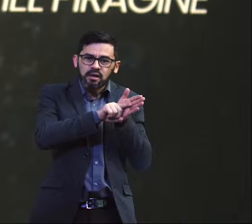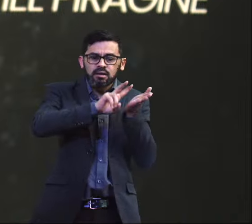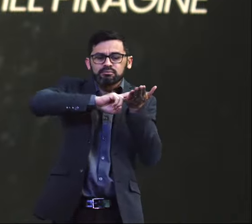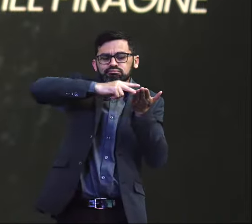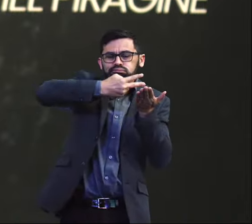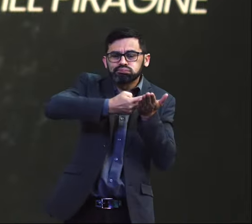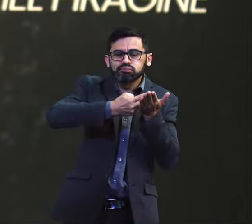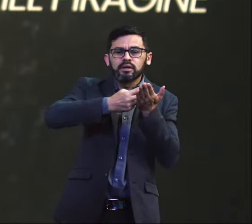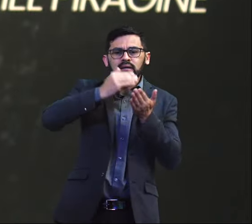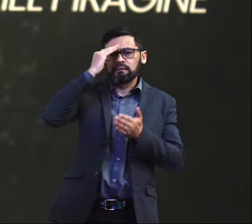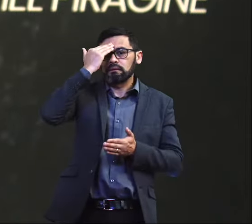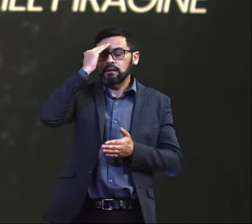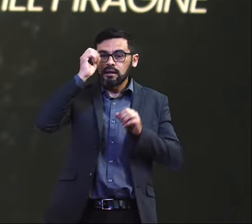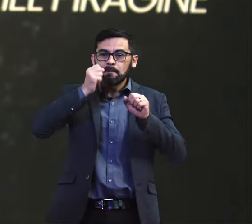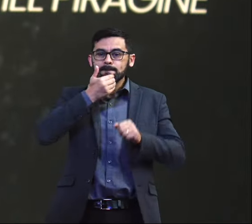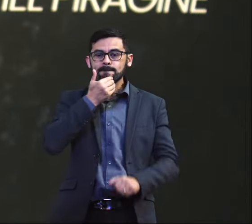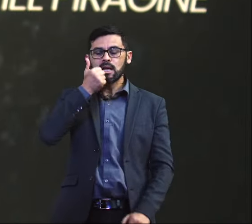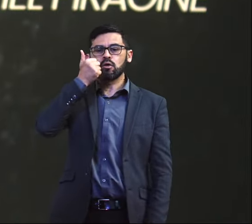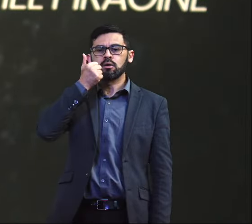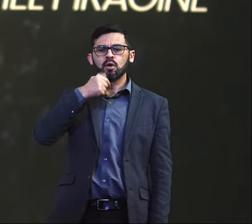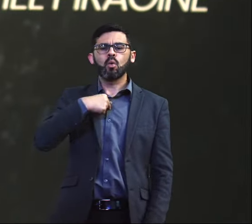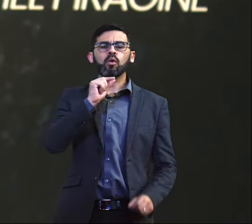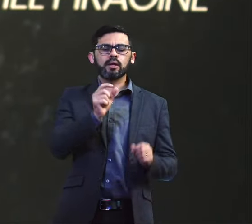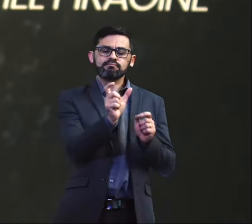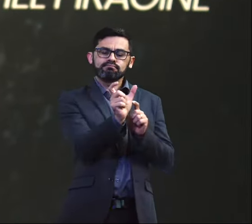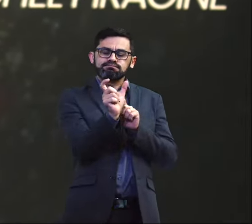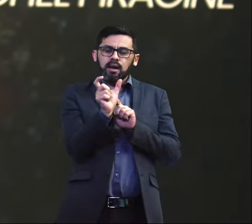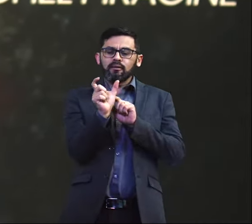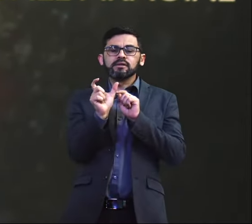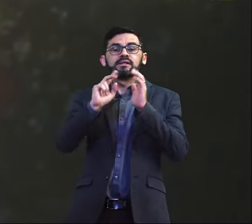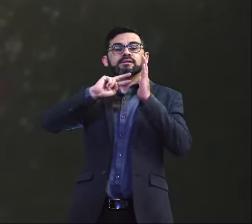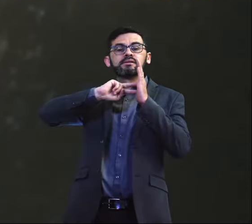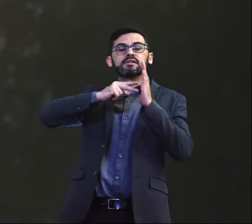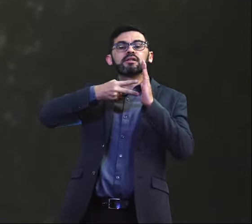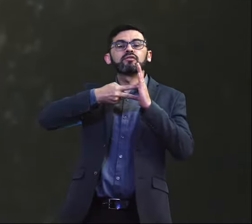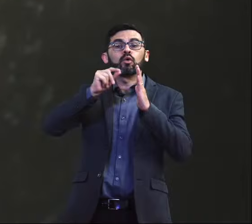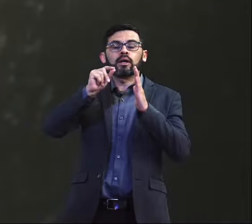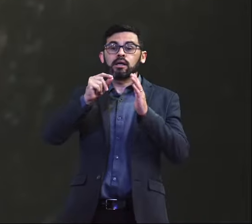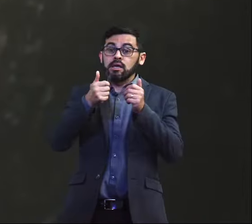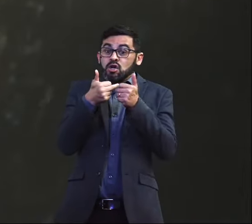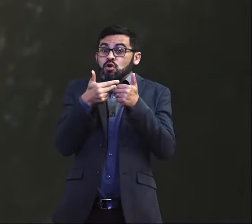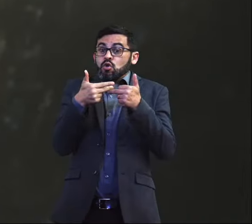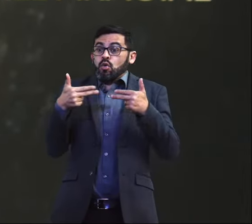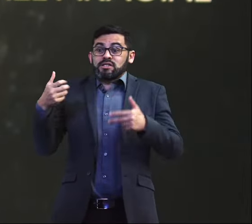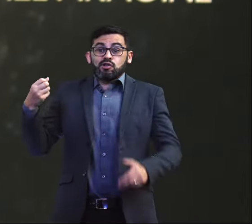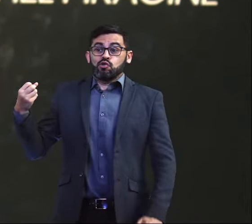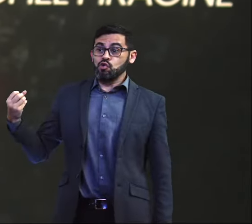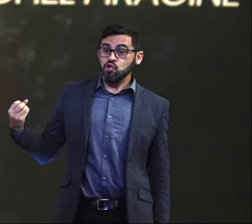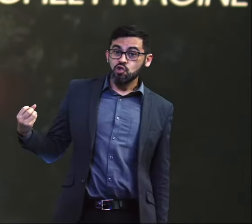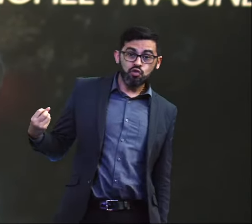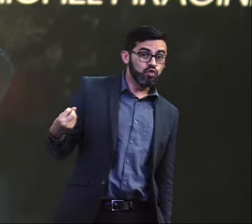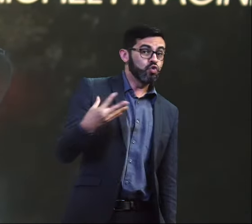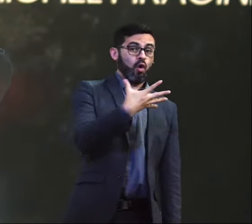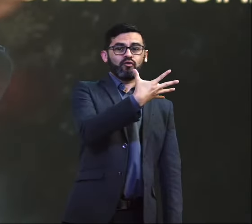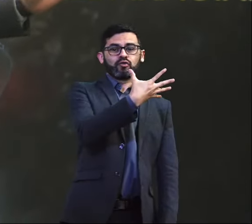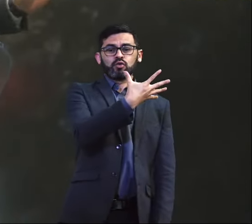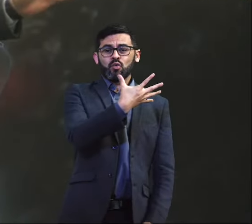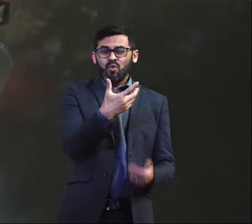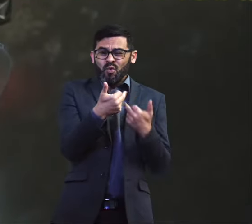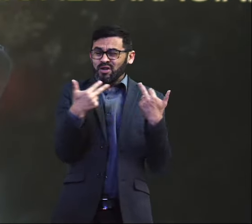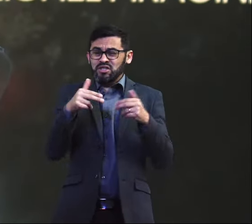tradução. E o que me chamou a atenção é que essa expressão, ela quer dizer assim, novidade absoluta. Algo que